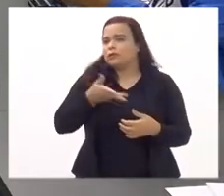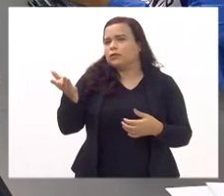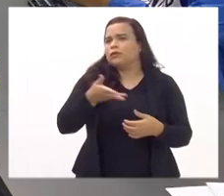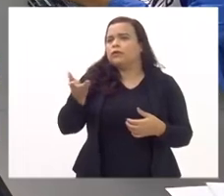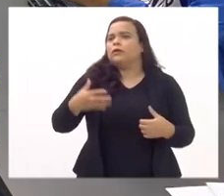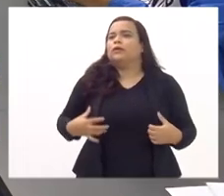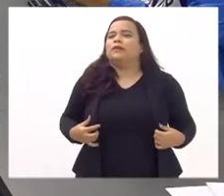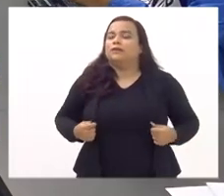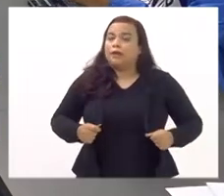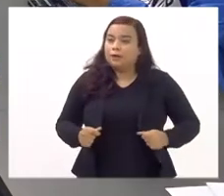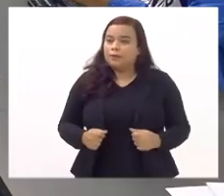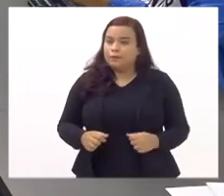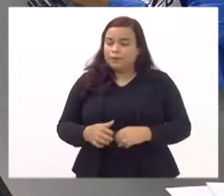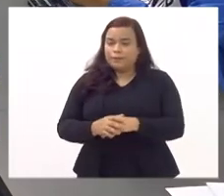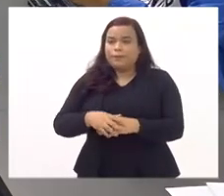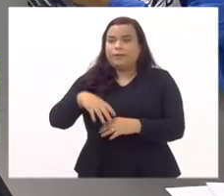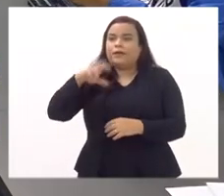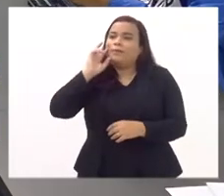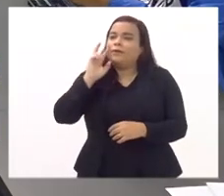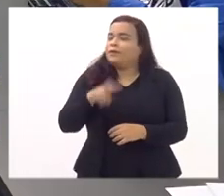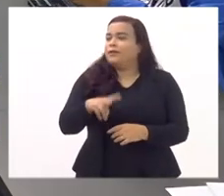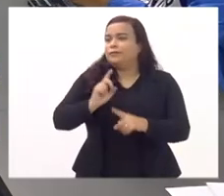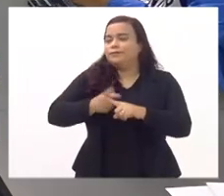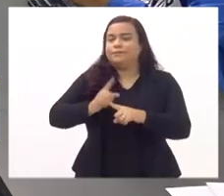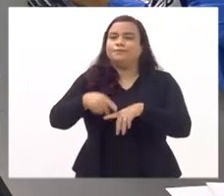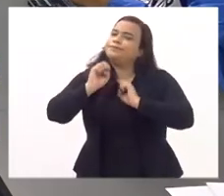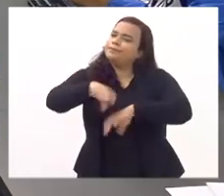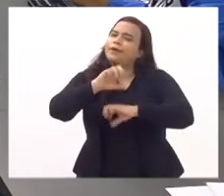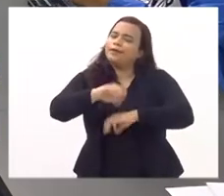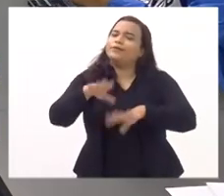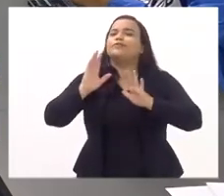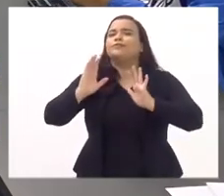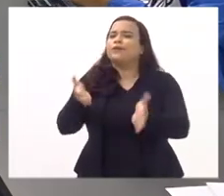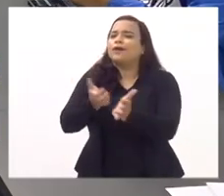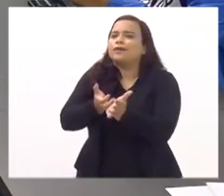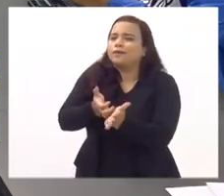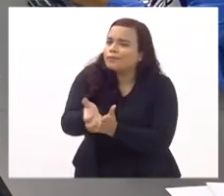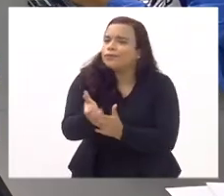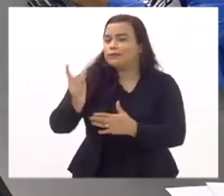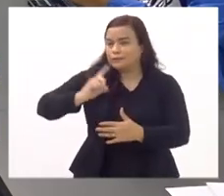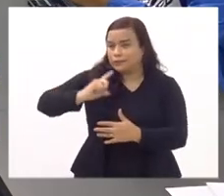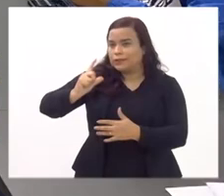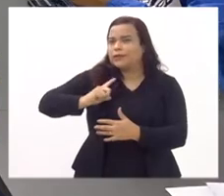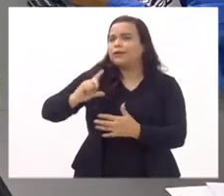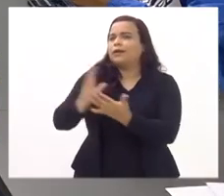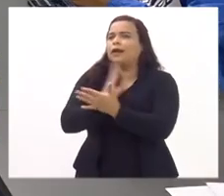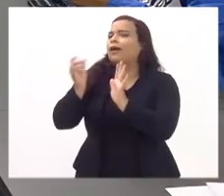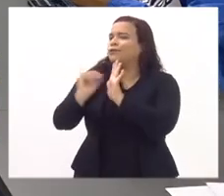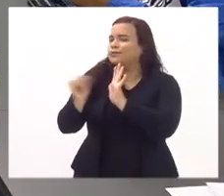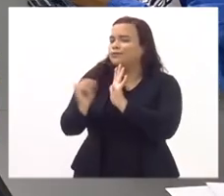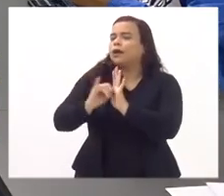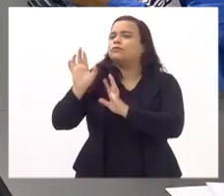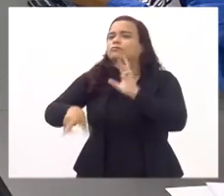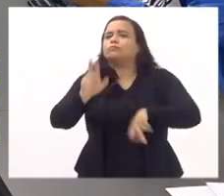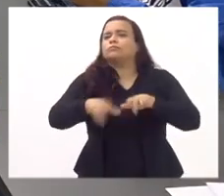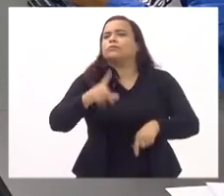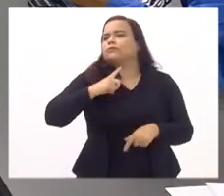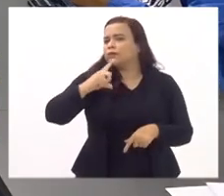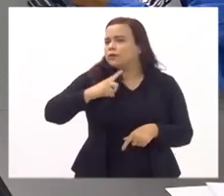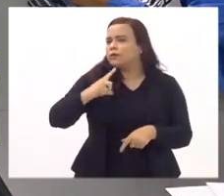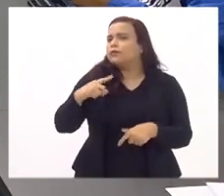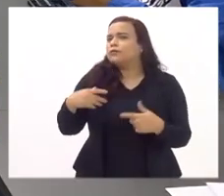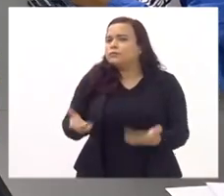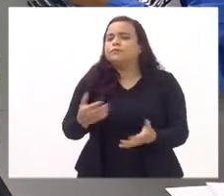tenha esse prazo de efetivação, porque as aulas já se iniciaram em alguns cursos, em outros tem editais um pouco diferenciados, estão se iniciando